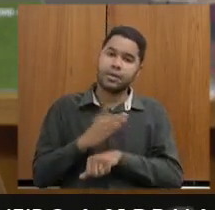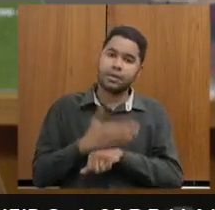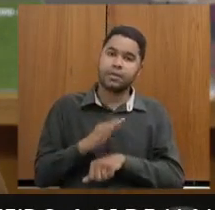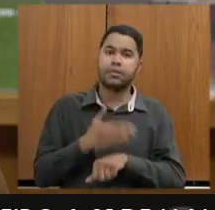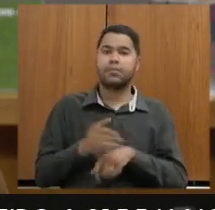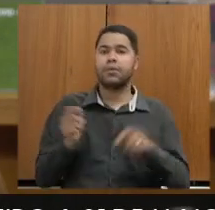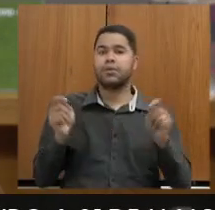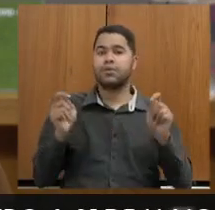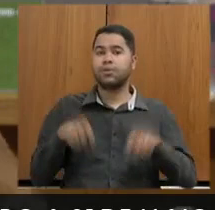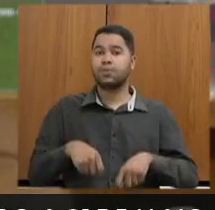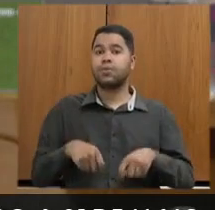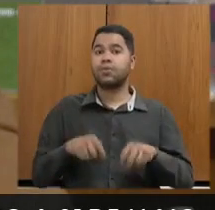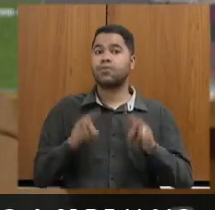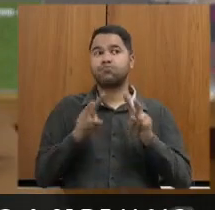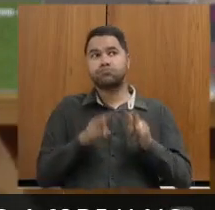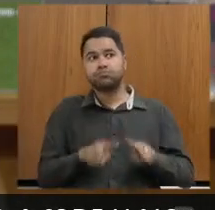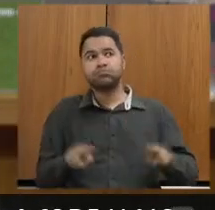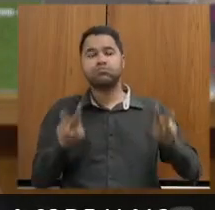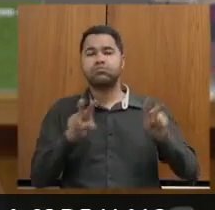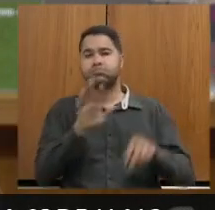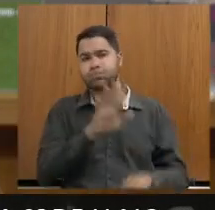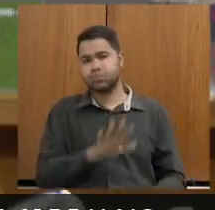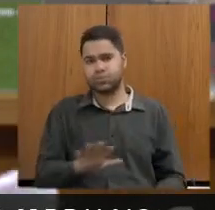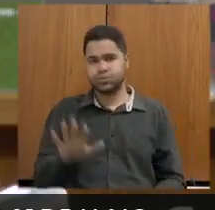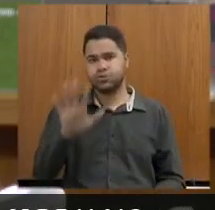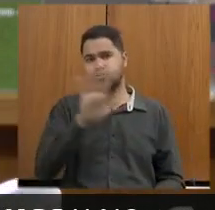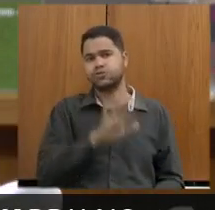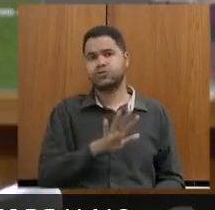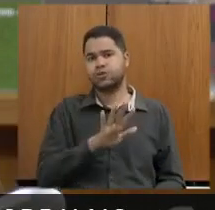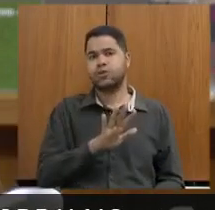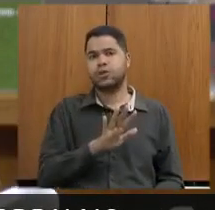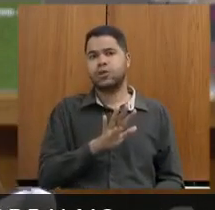capacitar com essa visão multidimensional do